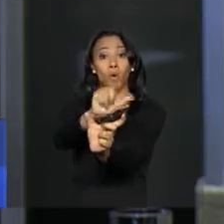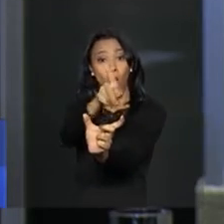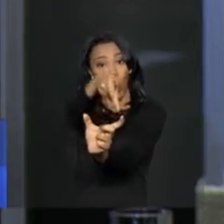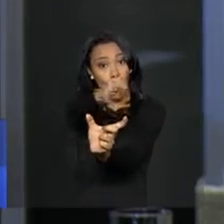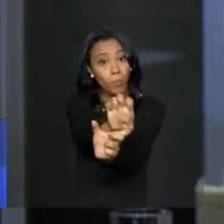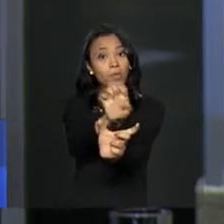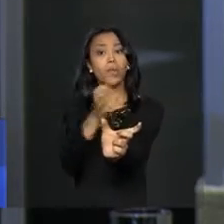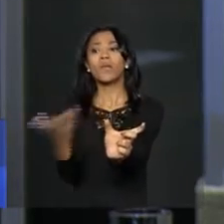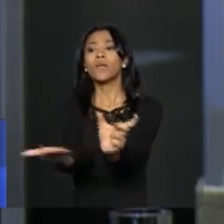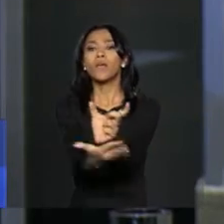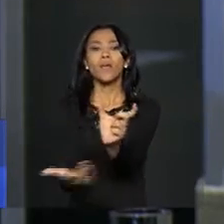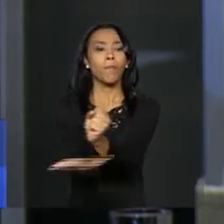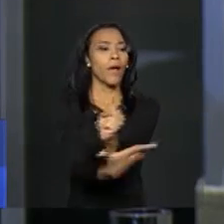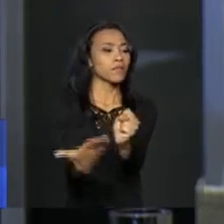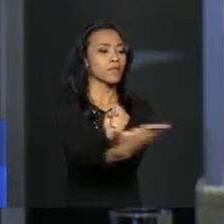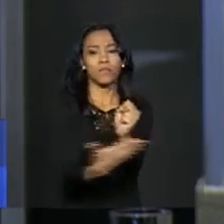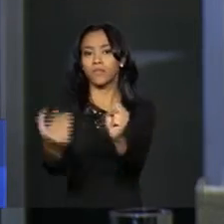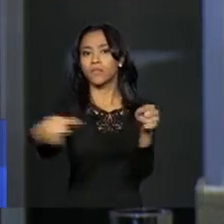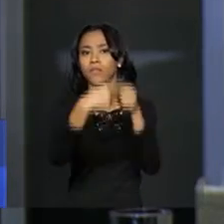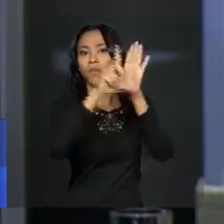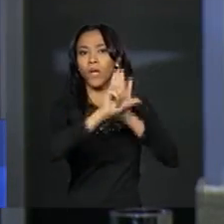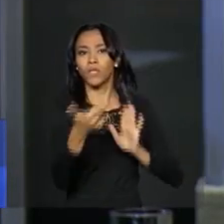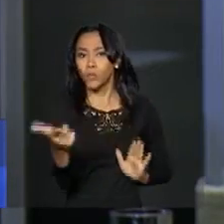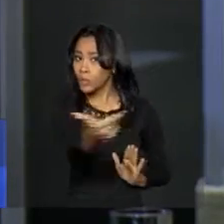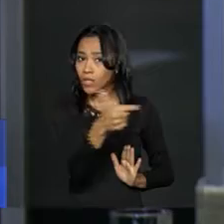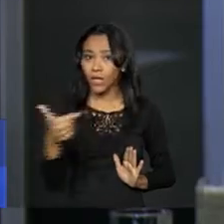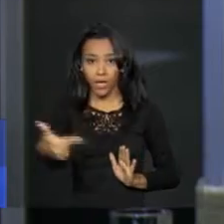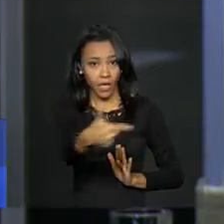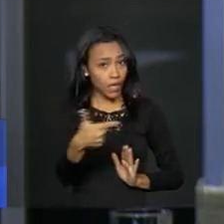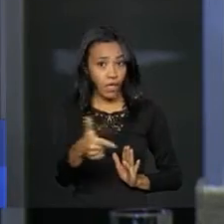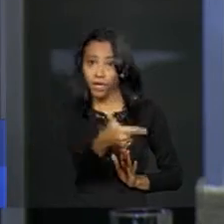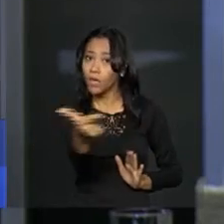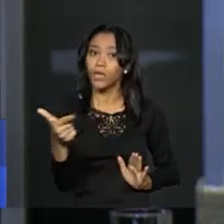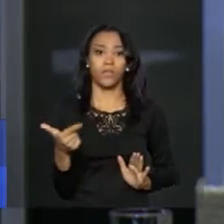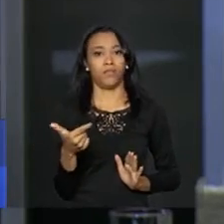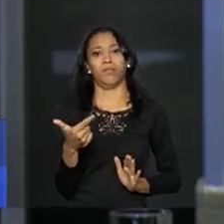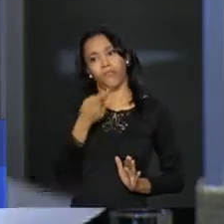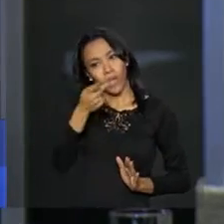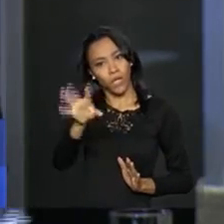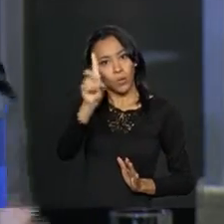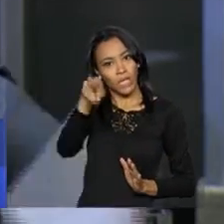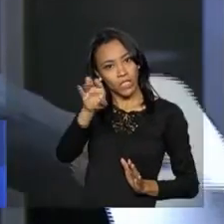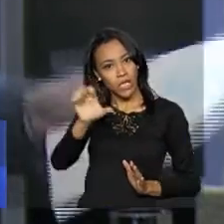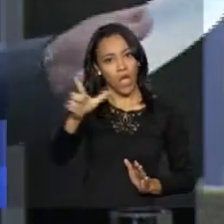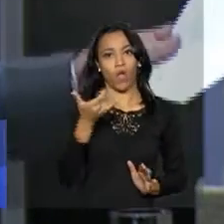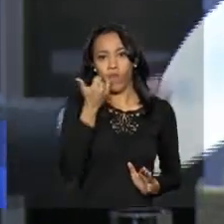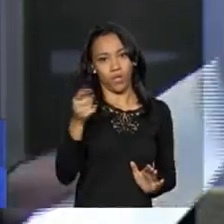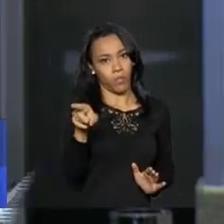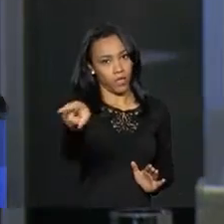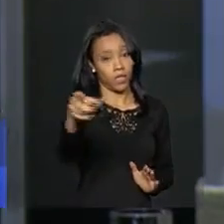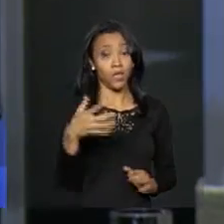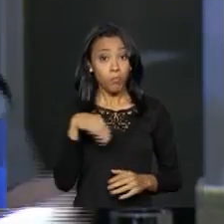não tem causa, não tem objeto jurídico, não tem fundamento, Daniel. E aí nós vamos